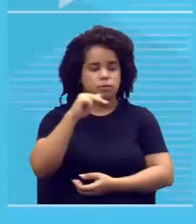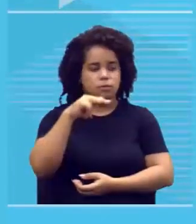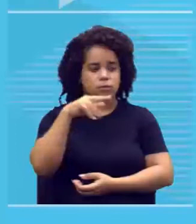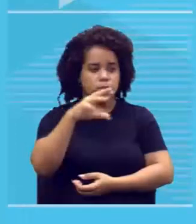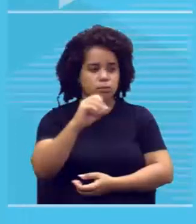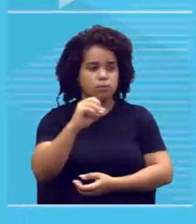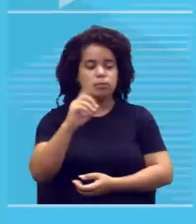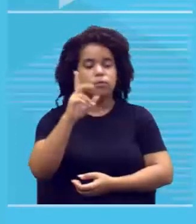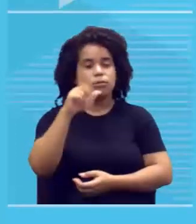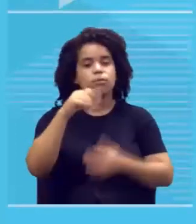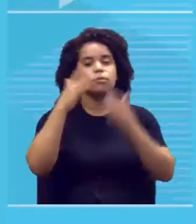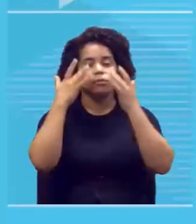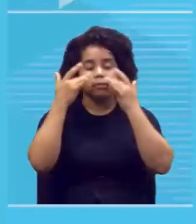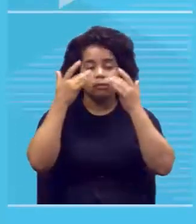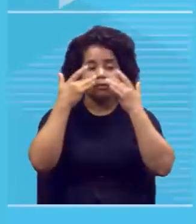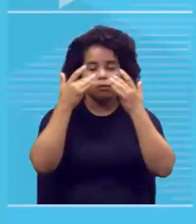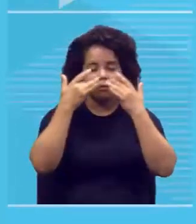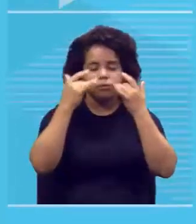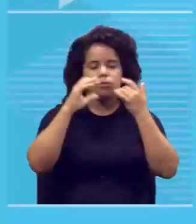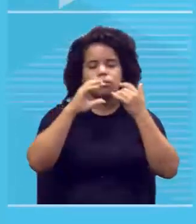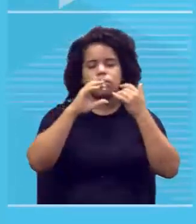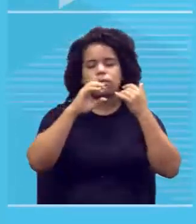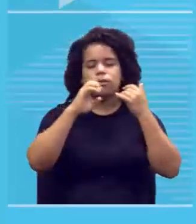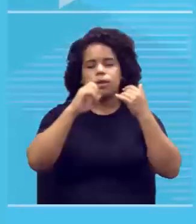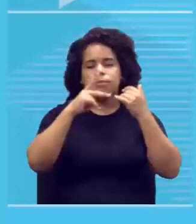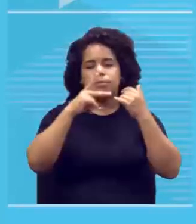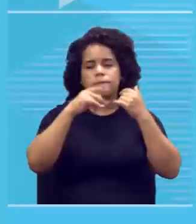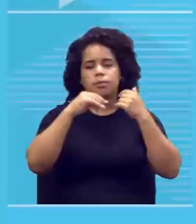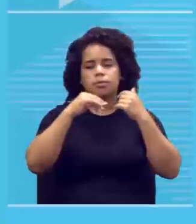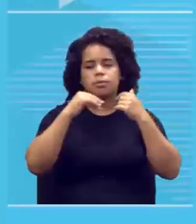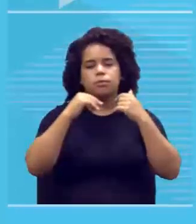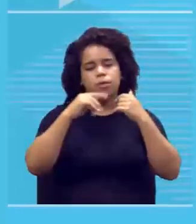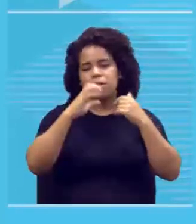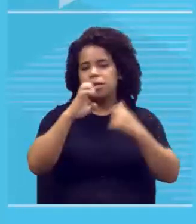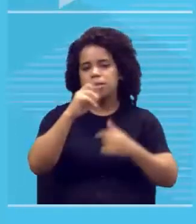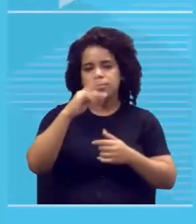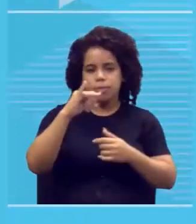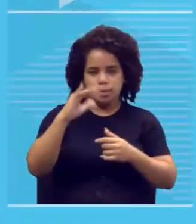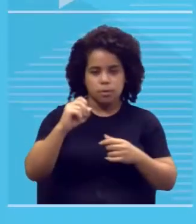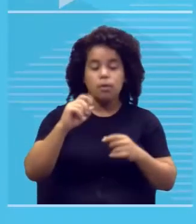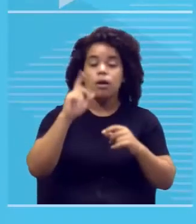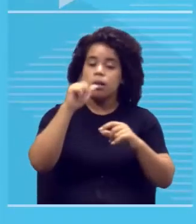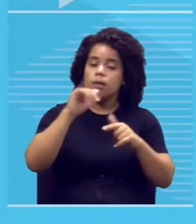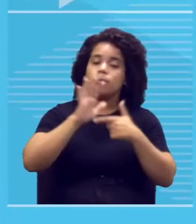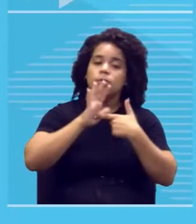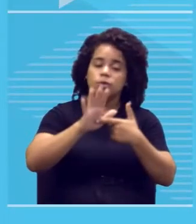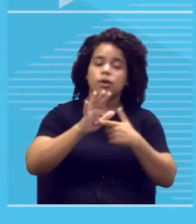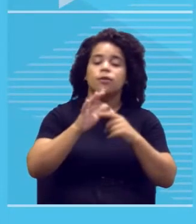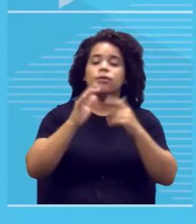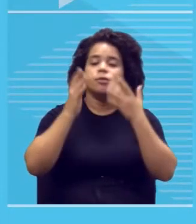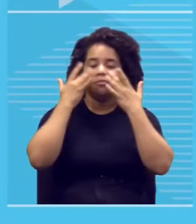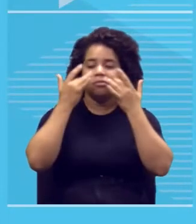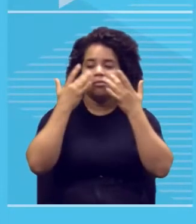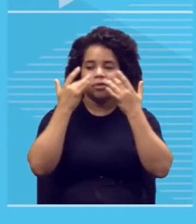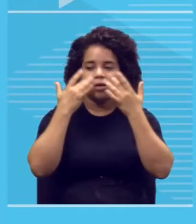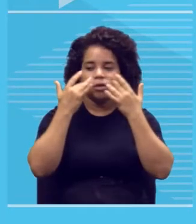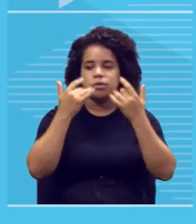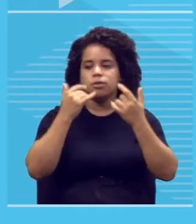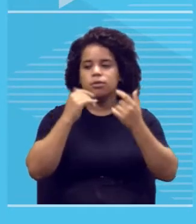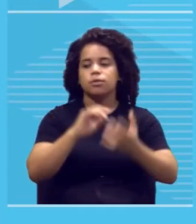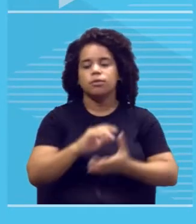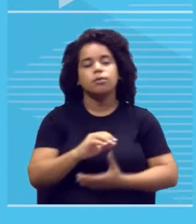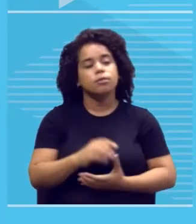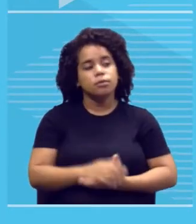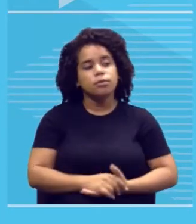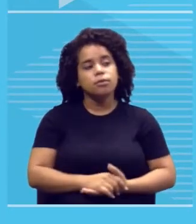porque bom ele trabalhava com o teatro dessa maneira de forma Épica o épico